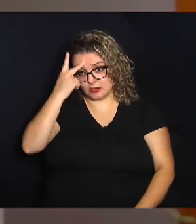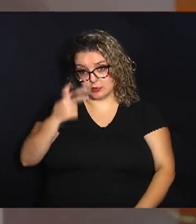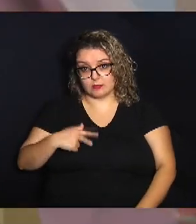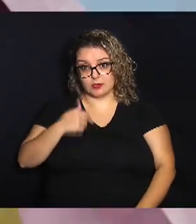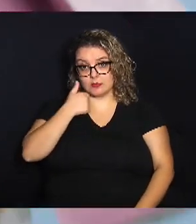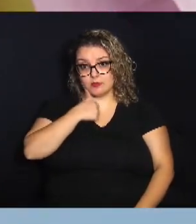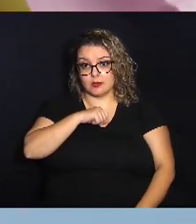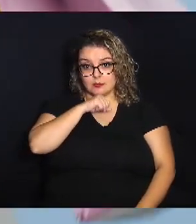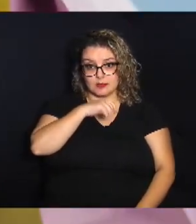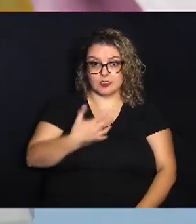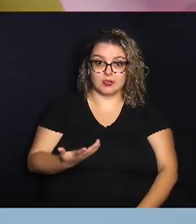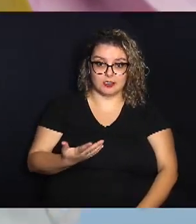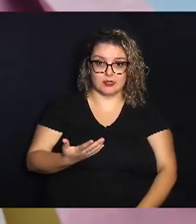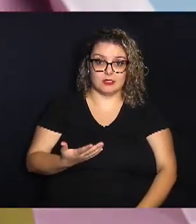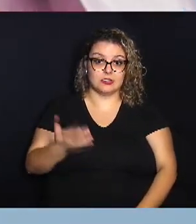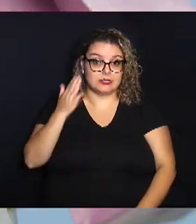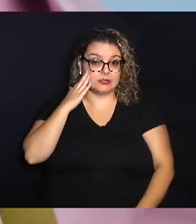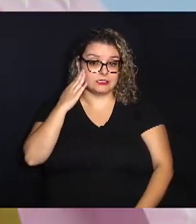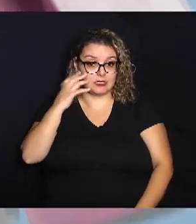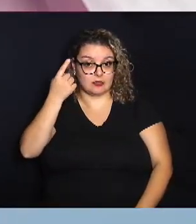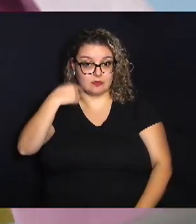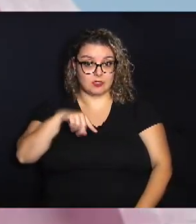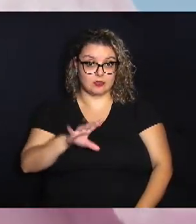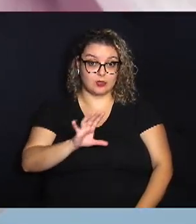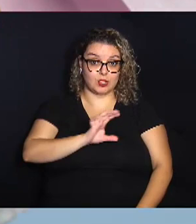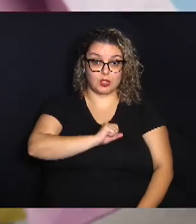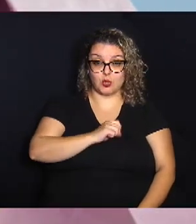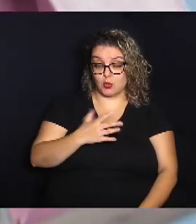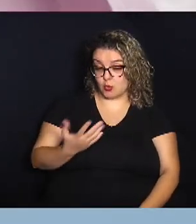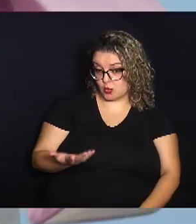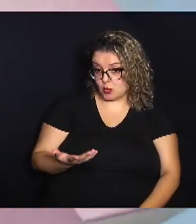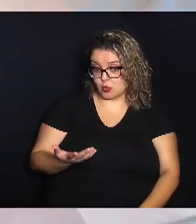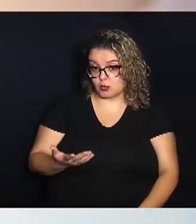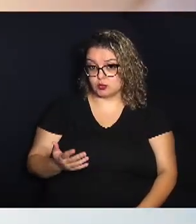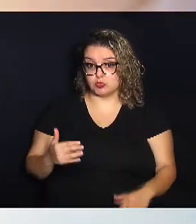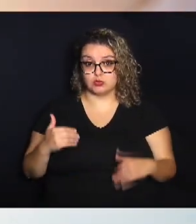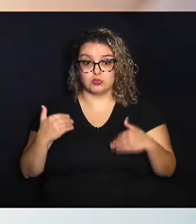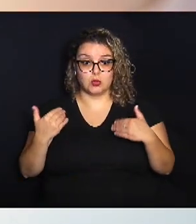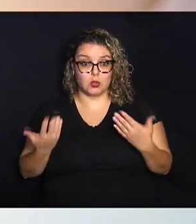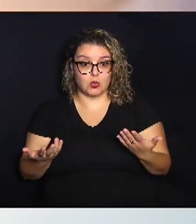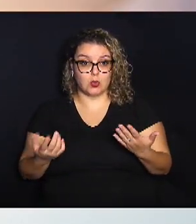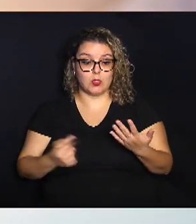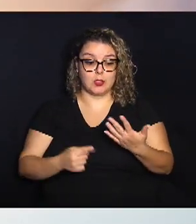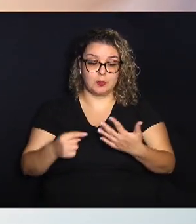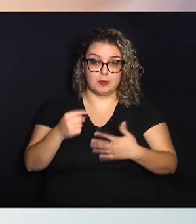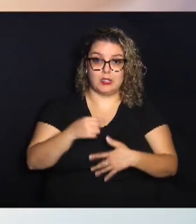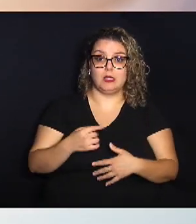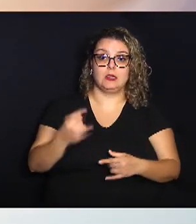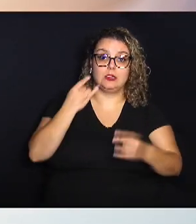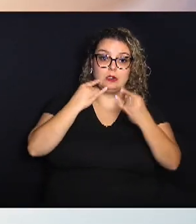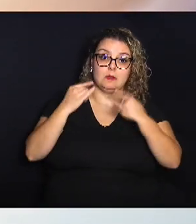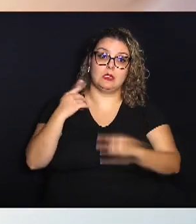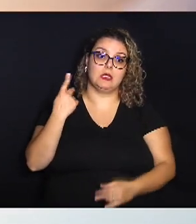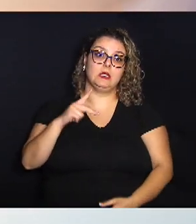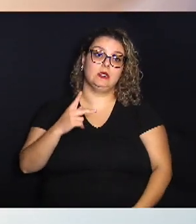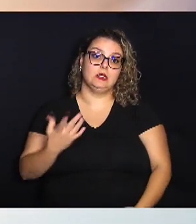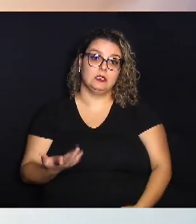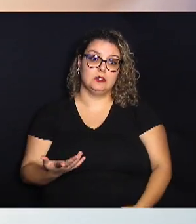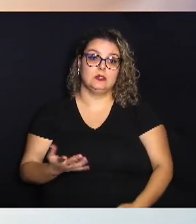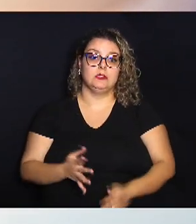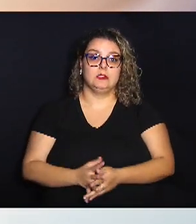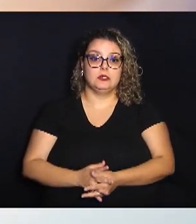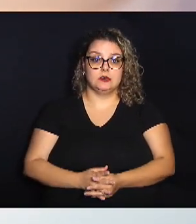Saber o perfil, o que ela gosta, quais são as questões que mais atraem nela